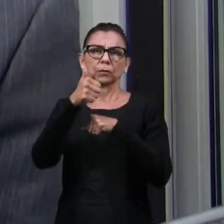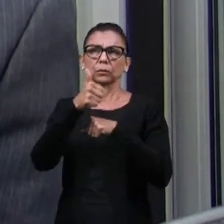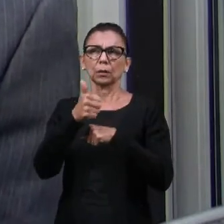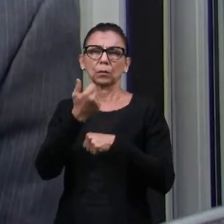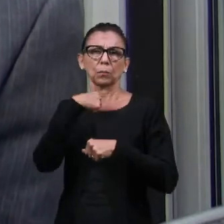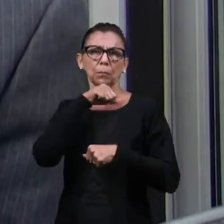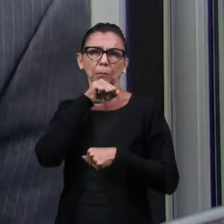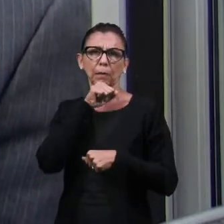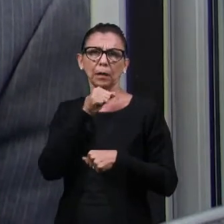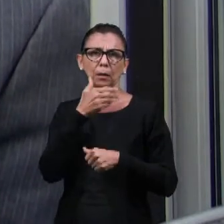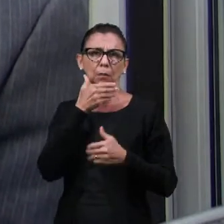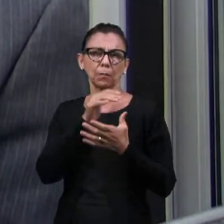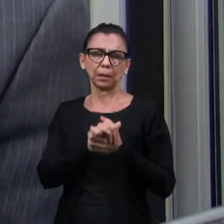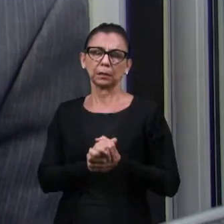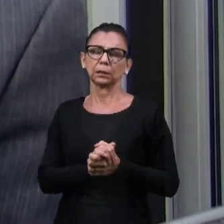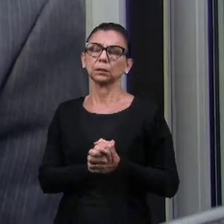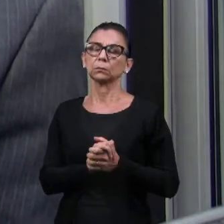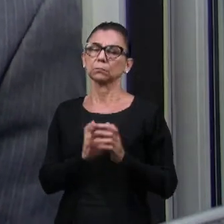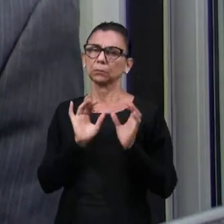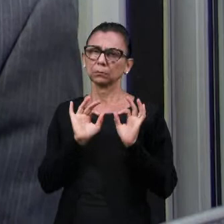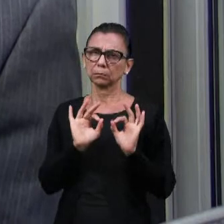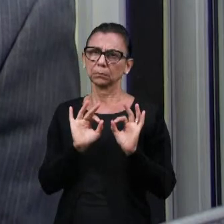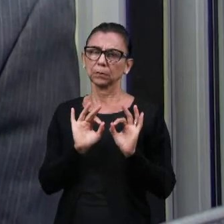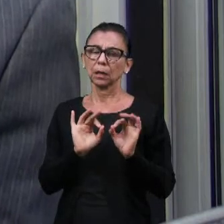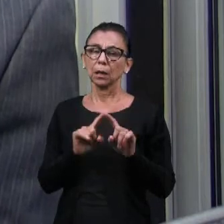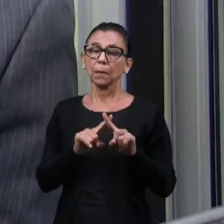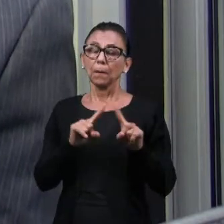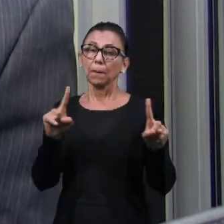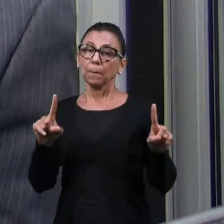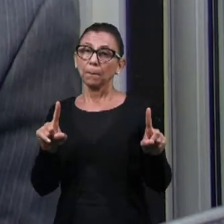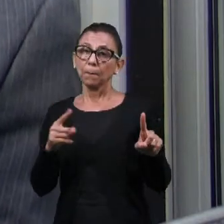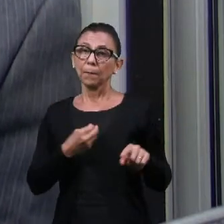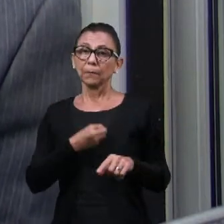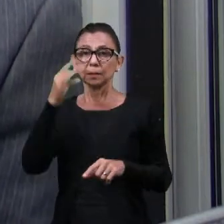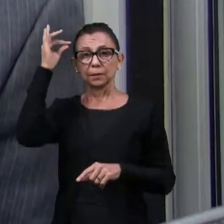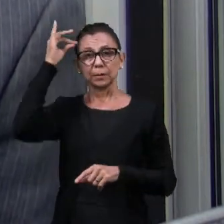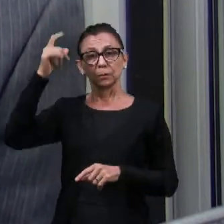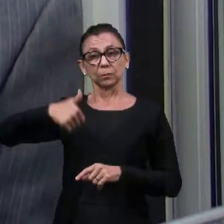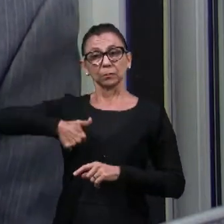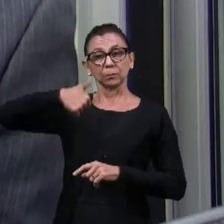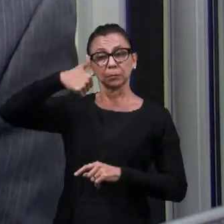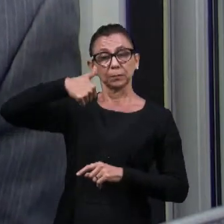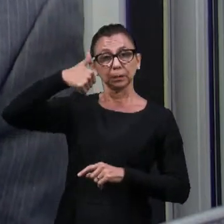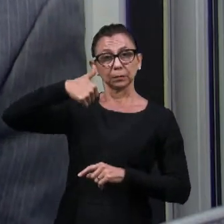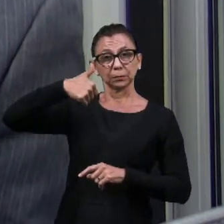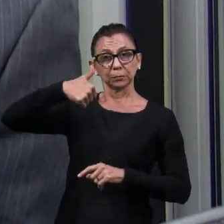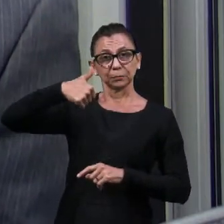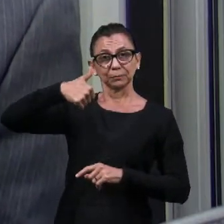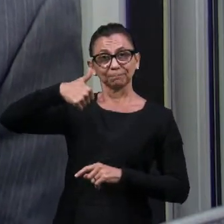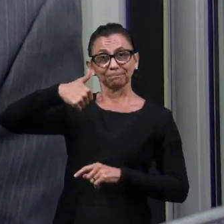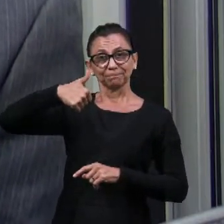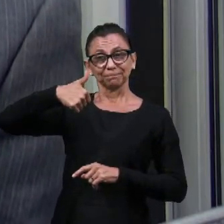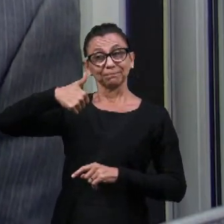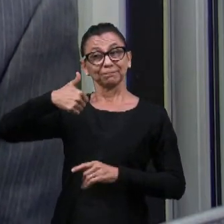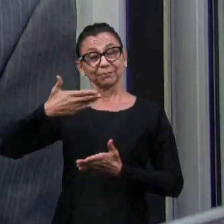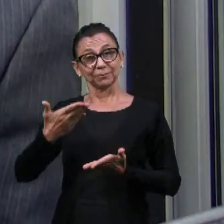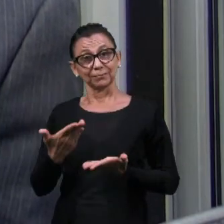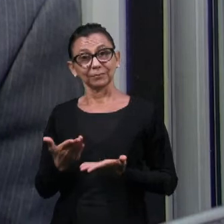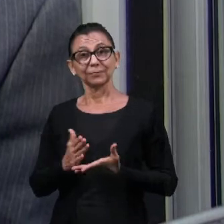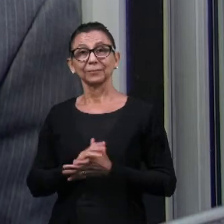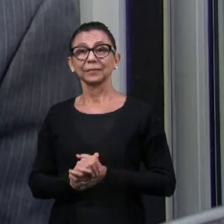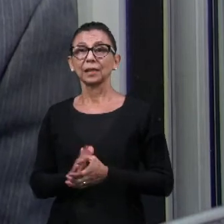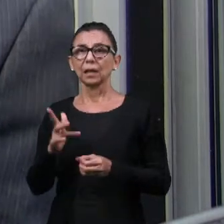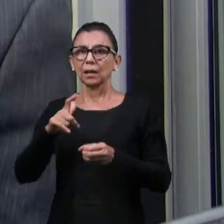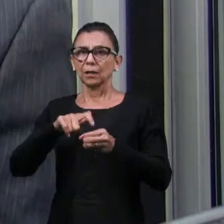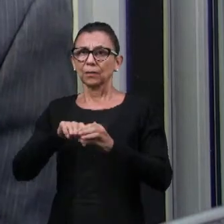enfim, mas a vida espiritual, ela precisa estar em primeiro lugar, porque os sinais estão aí e a volta de Jesus, podemos dizer